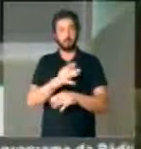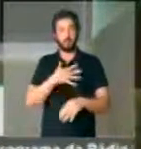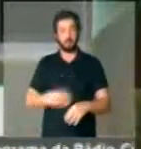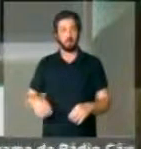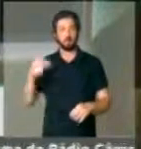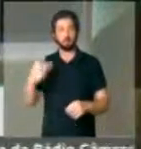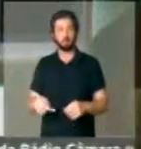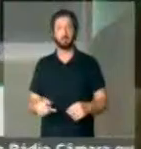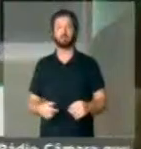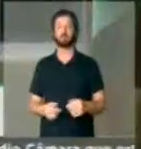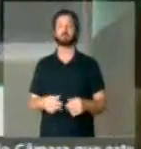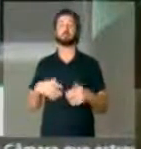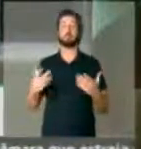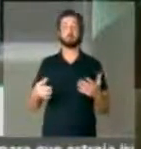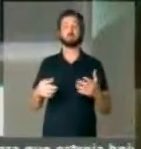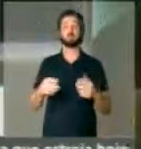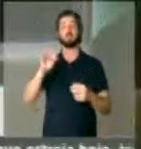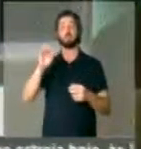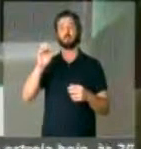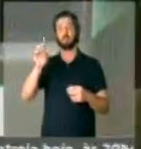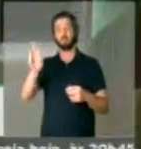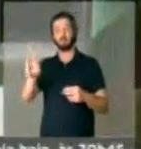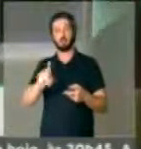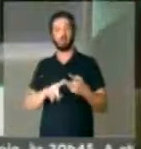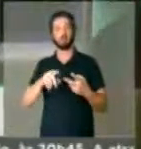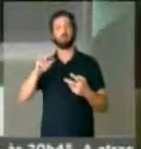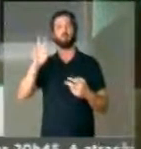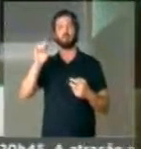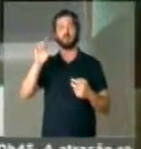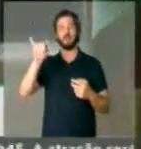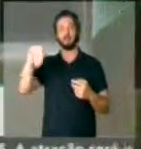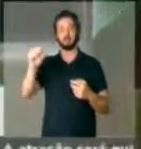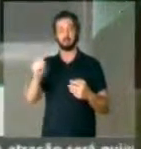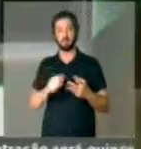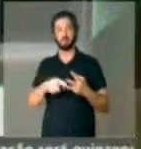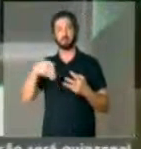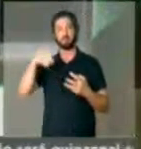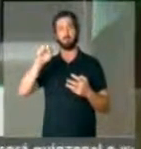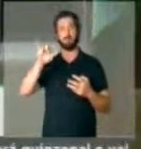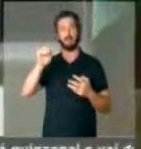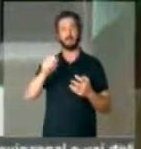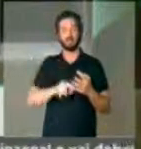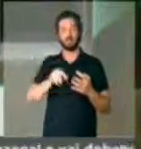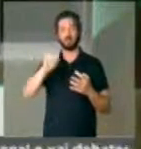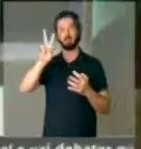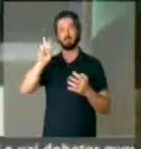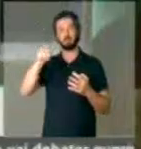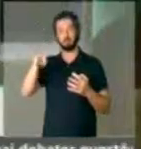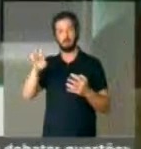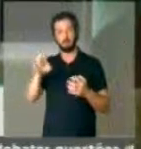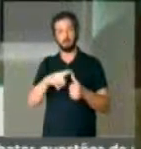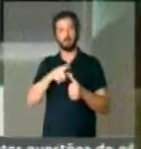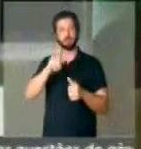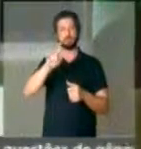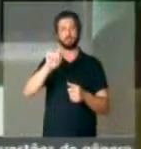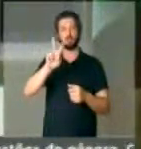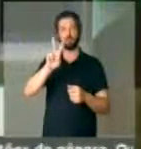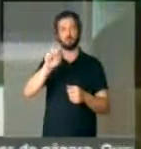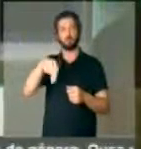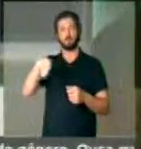filhos que ele cuidou: o Tadeu, a Fátima, Ana Maria, Pedro, Ivete, Clene, Giovanni